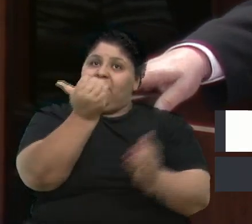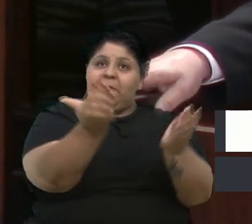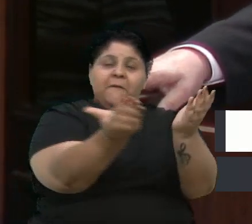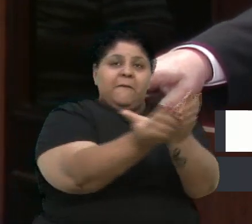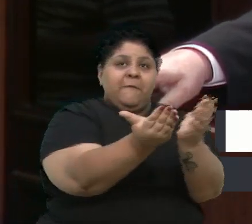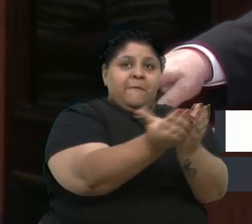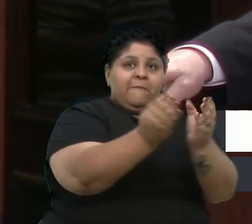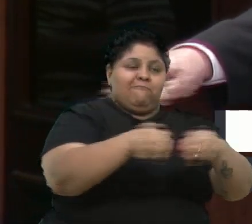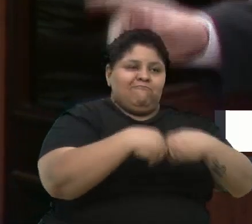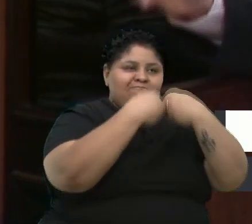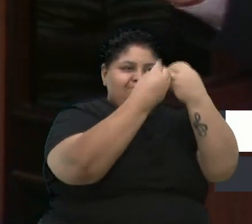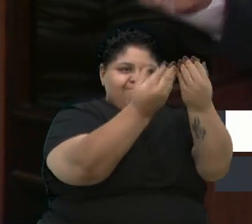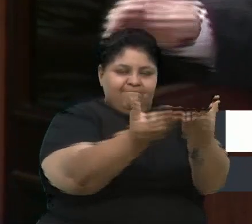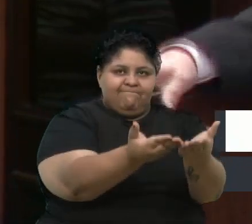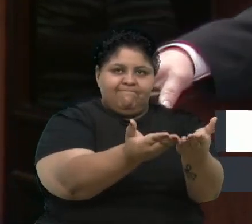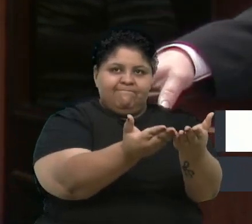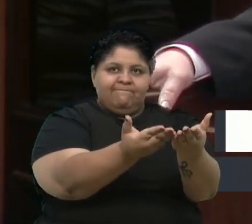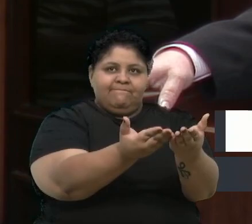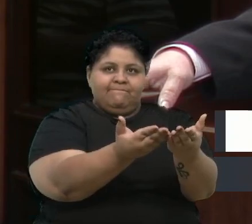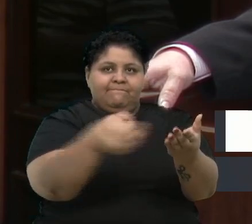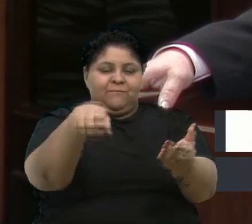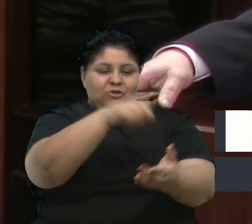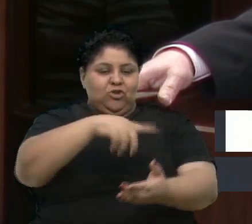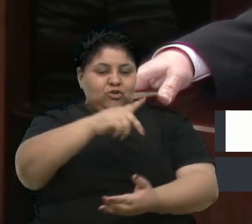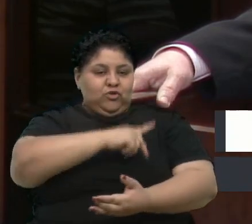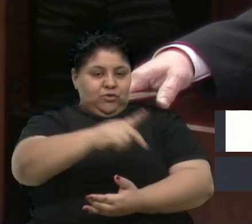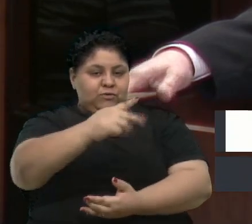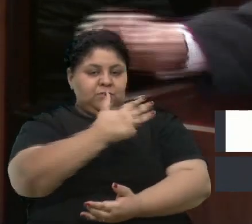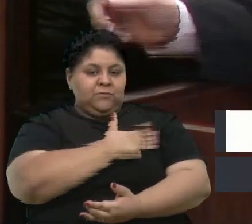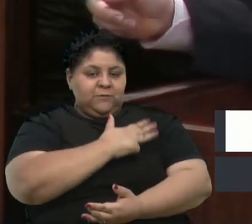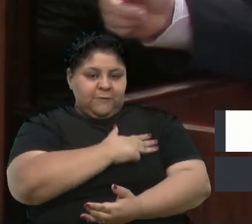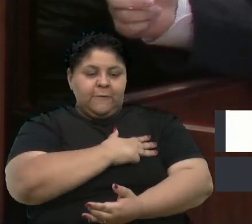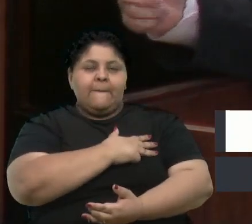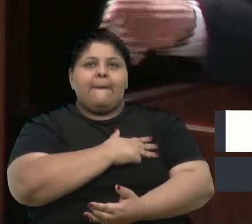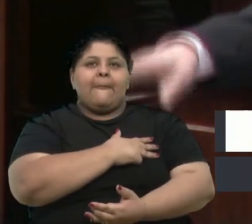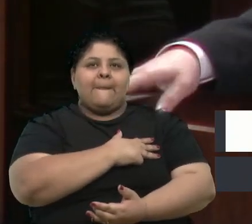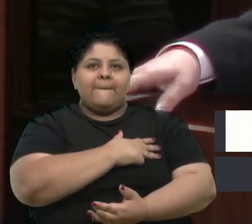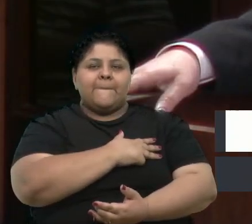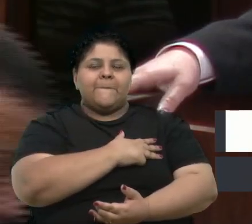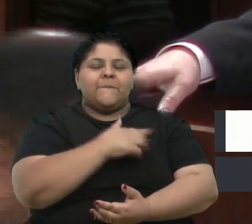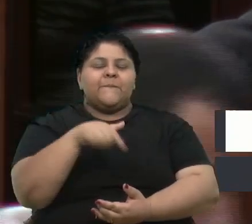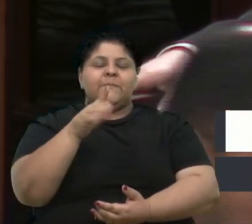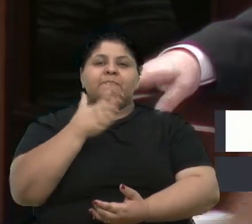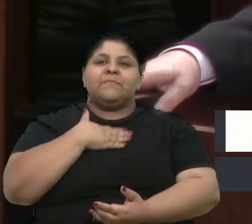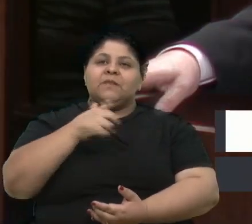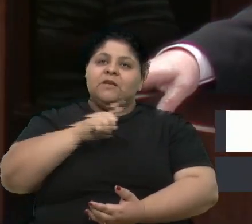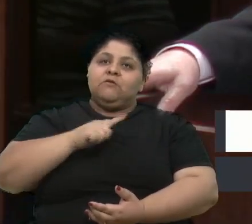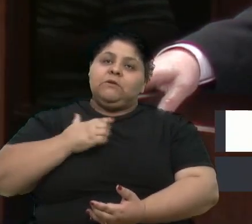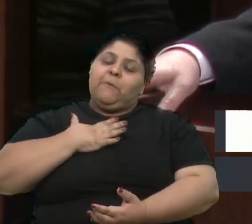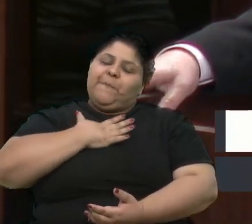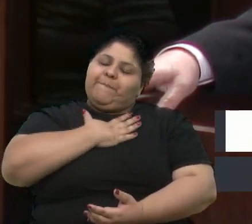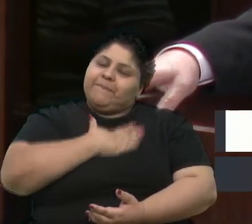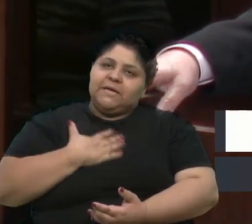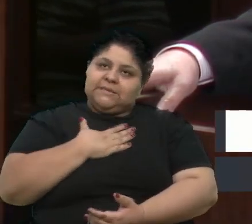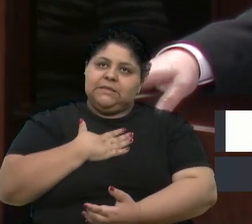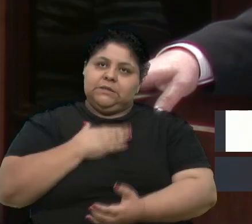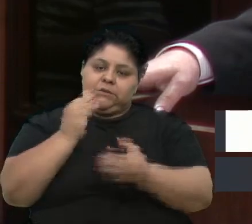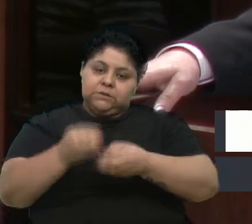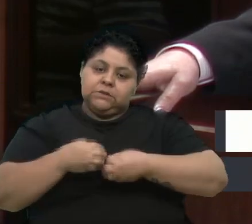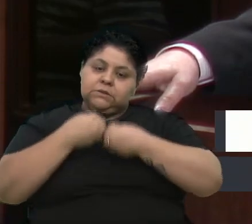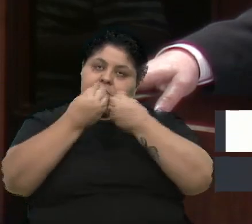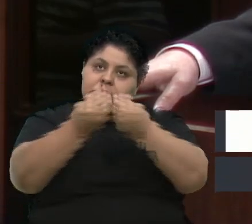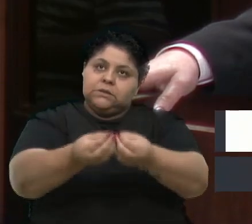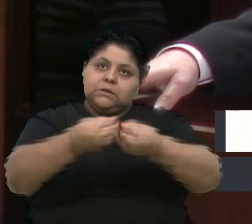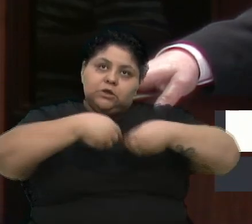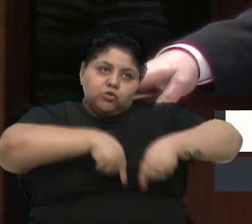daria para o nosso presidente, e aí eu teria o prazer de entregar a ele o diploma